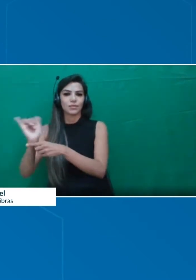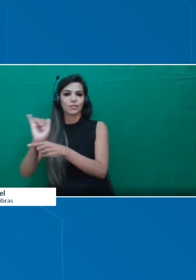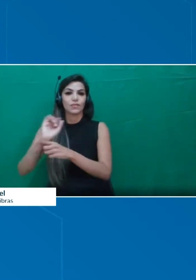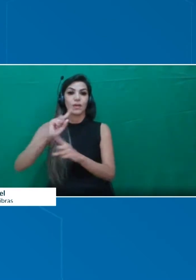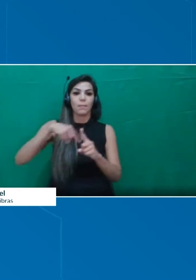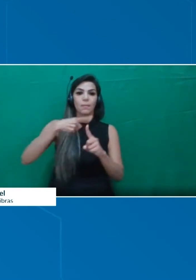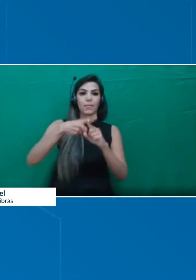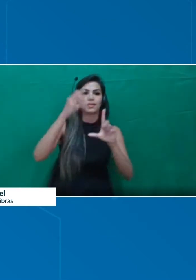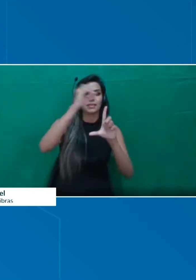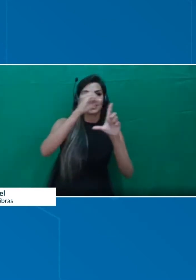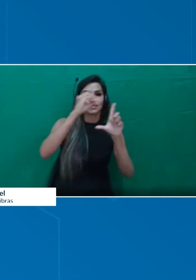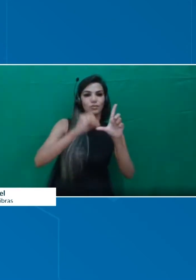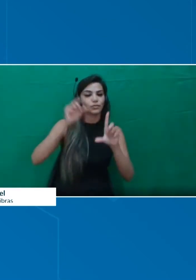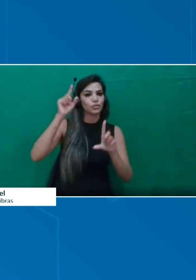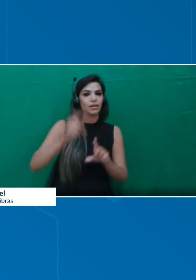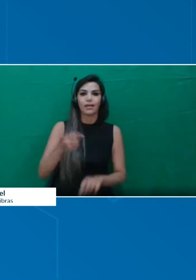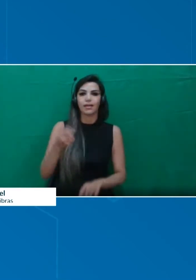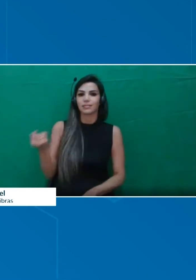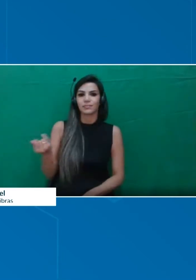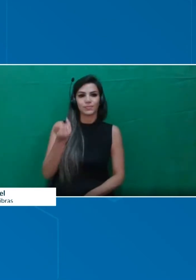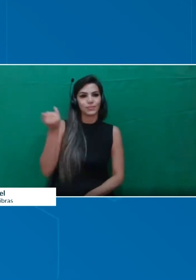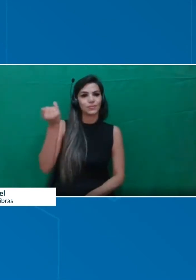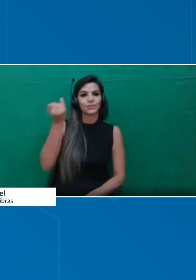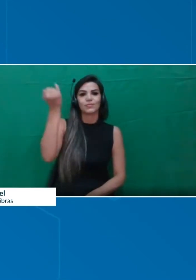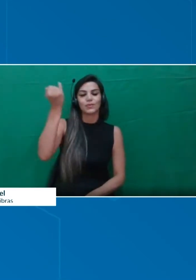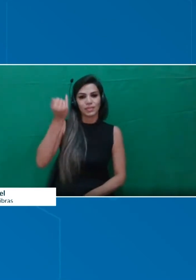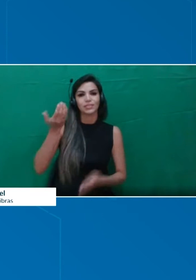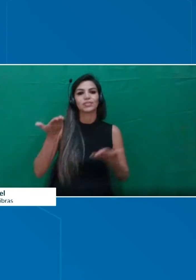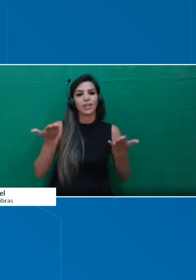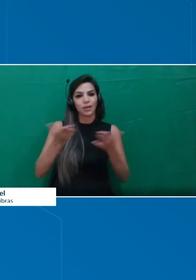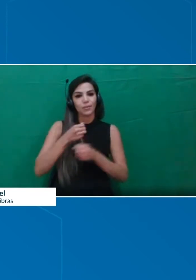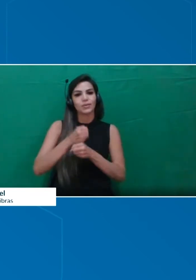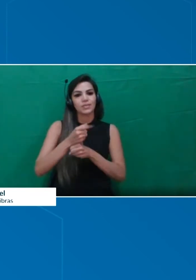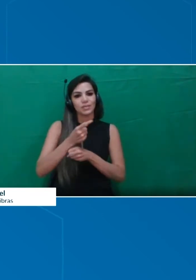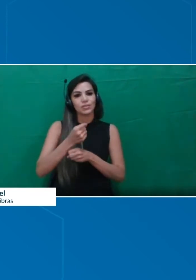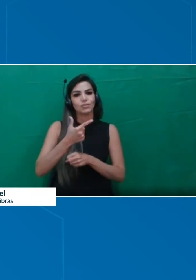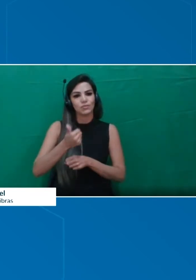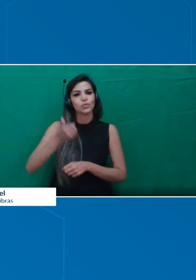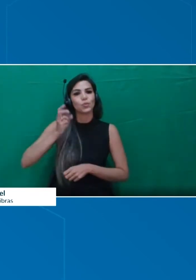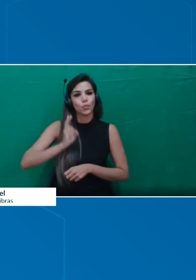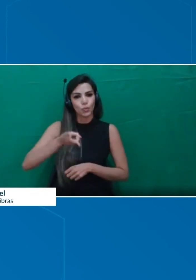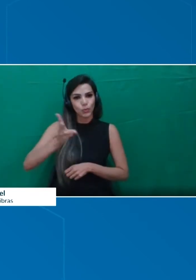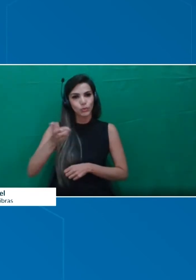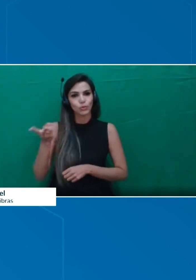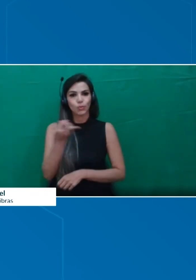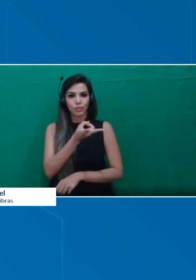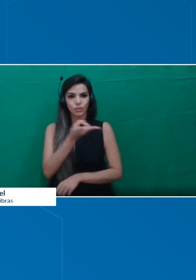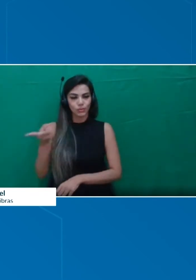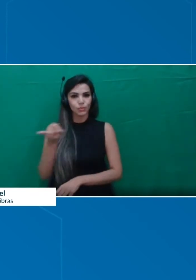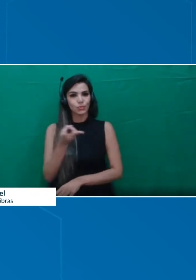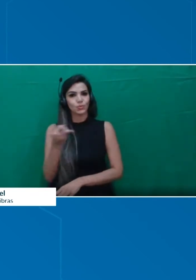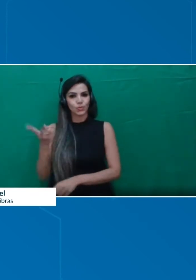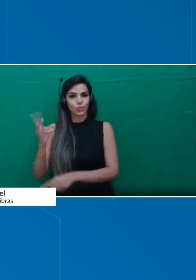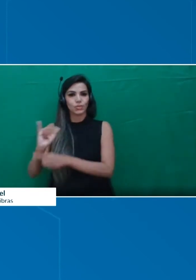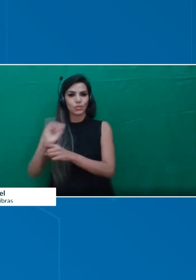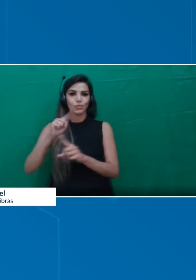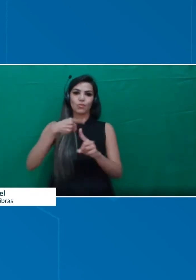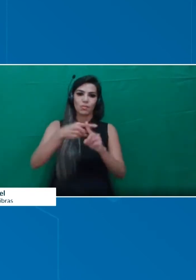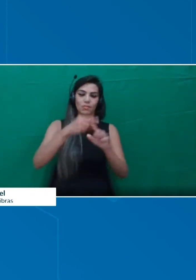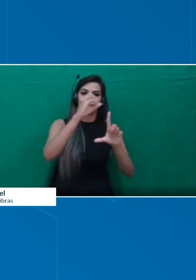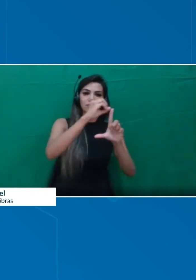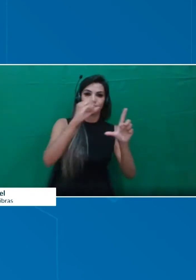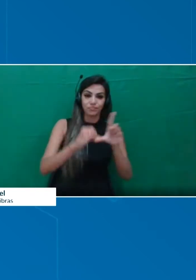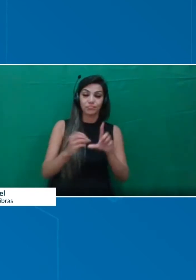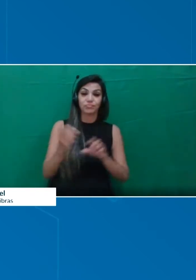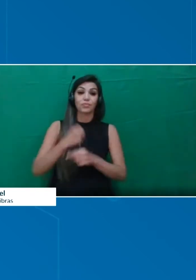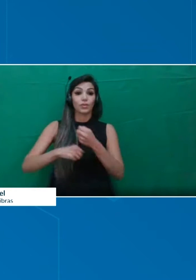foi fundamental. Isso se mantém para esse ano também. No ano passado, a gente tinha expectativa, sim, né, de